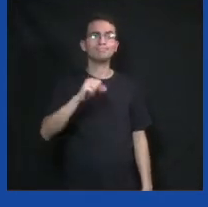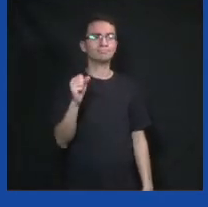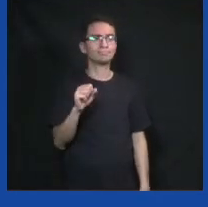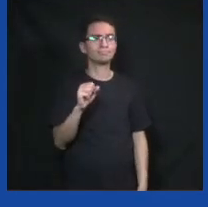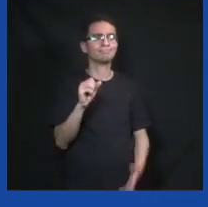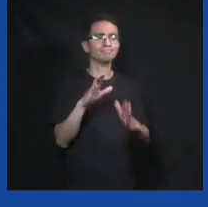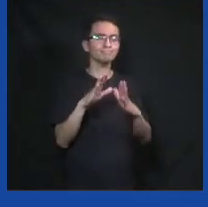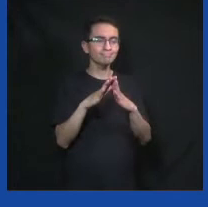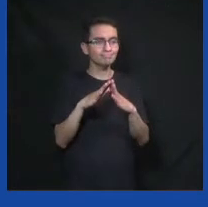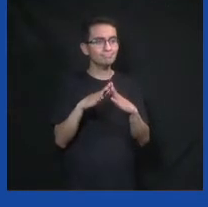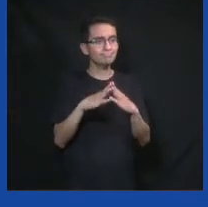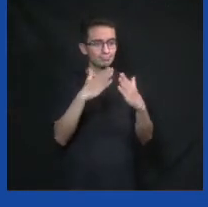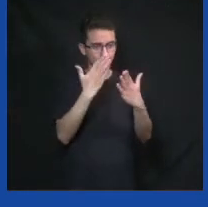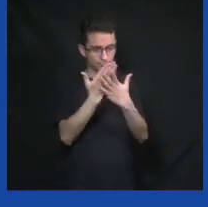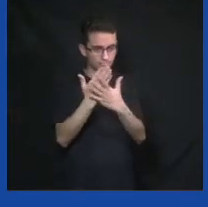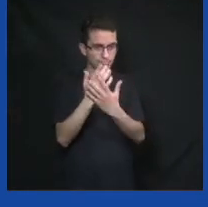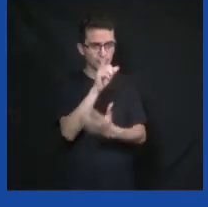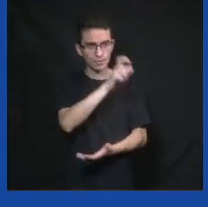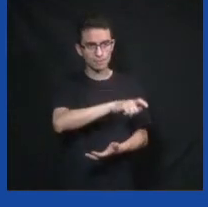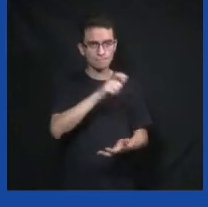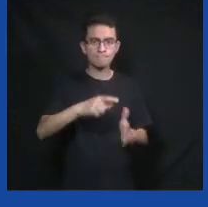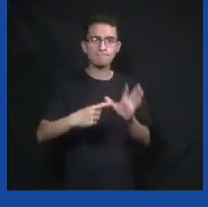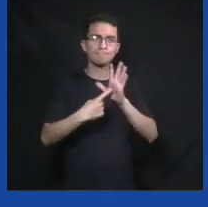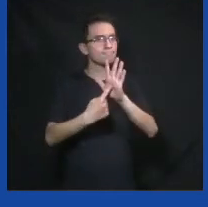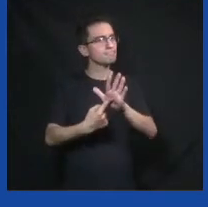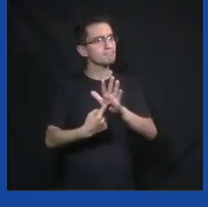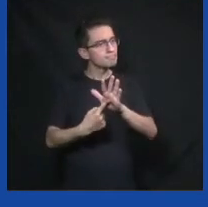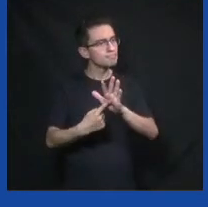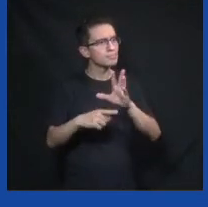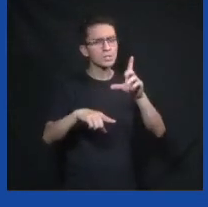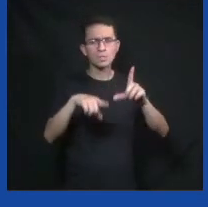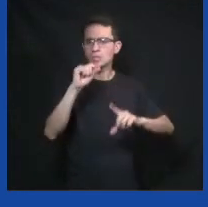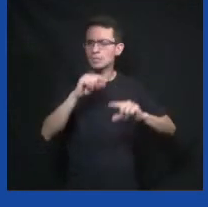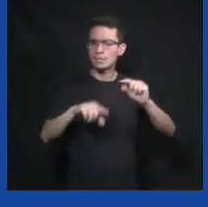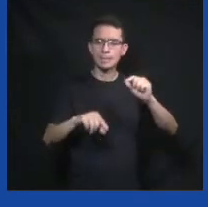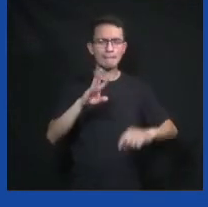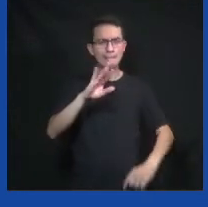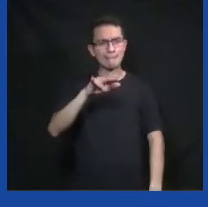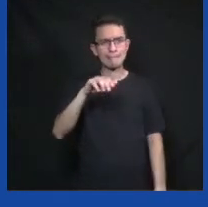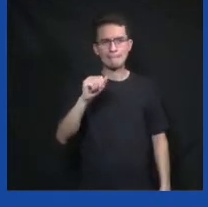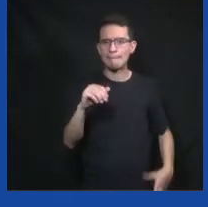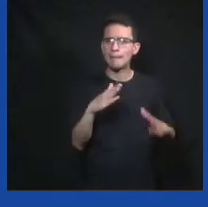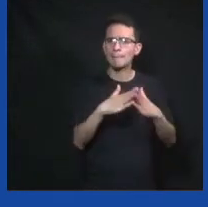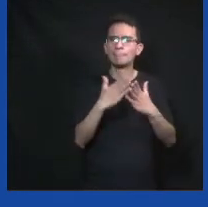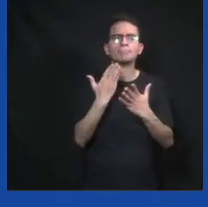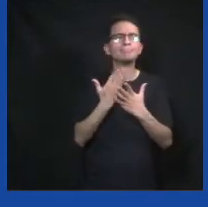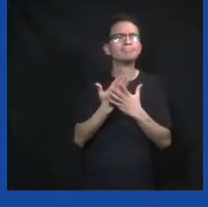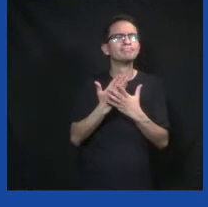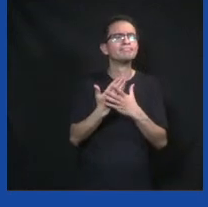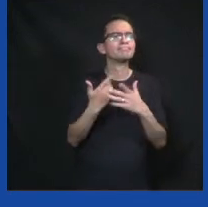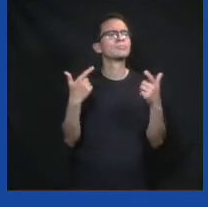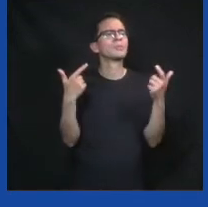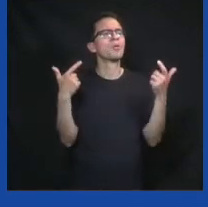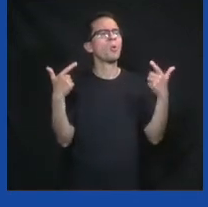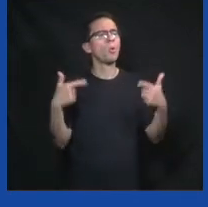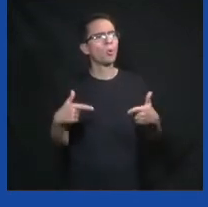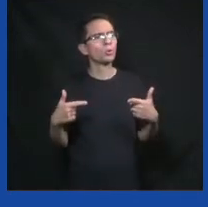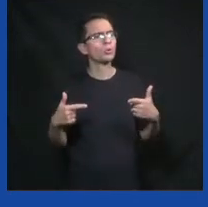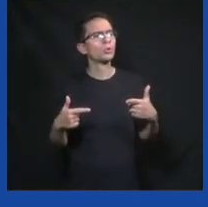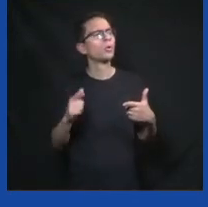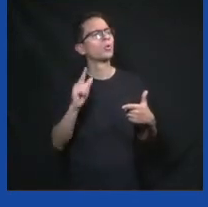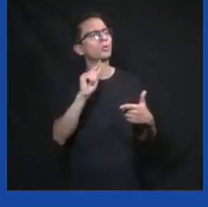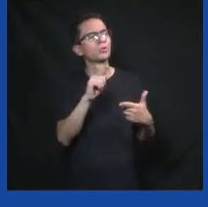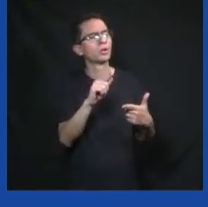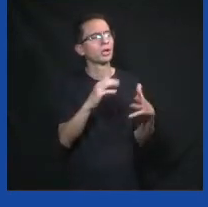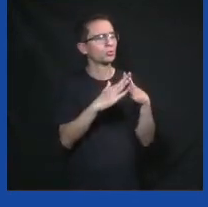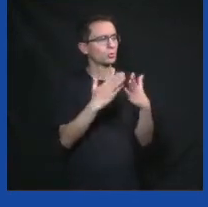Atitude. O estudante é levado a fazer uma auditoria cívica na escola para dizer aonde a escola não está boa do ponto de vista técnico,